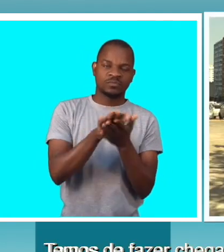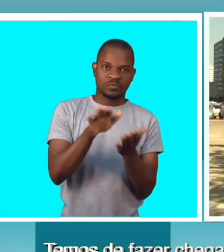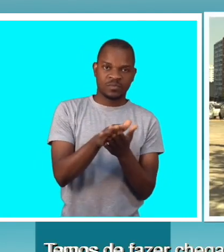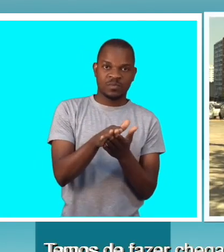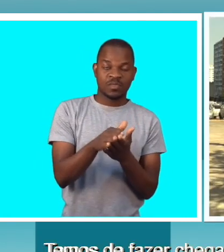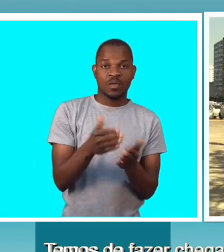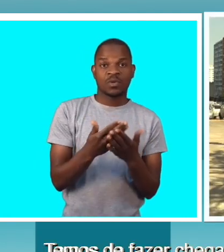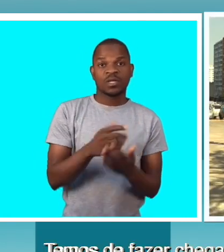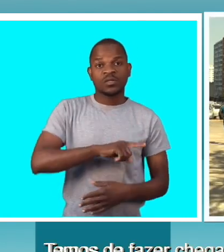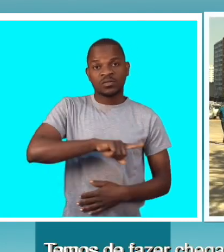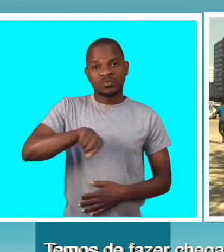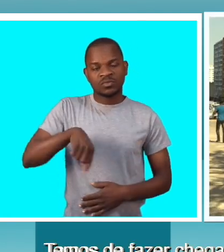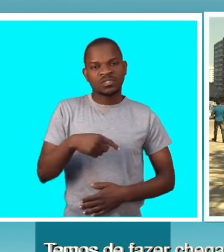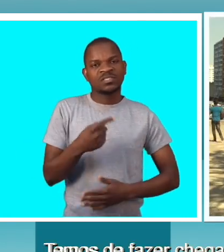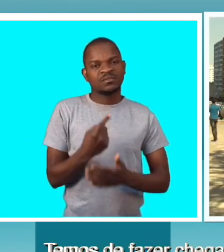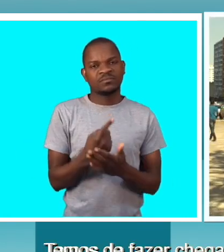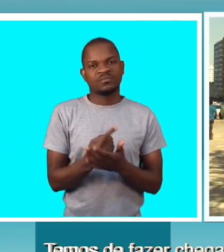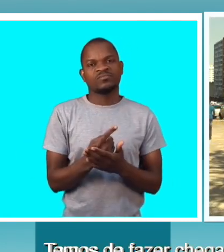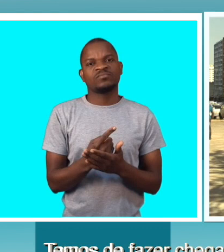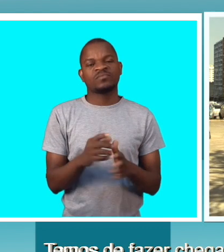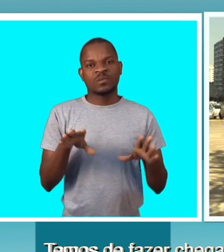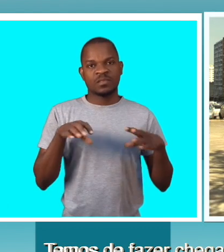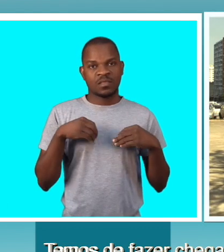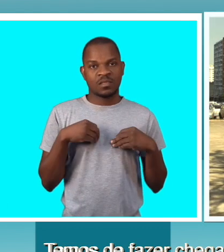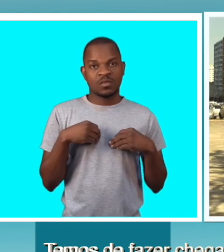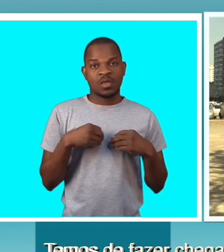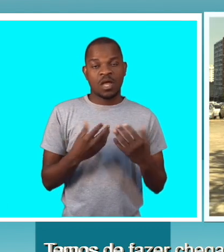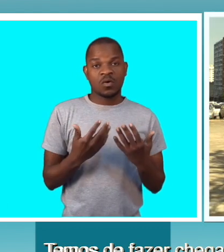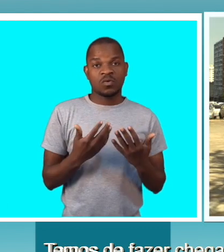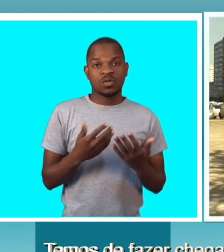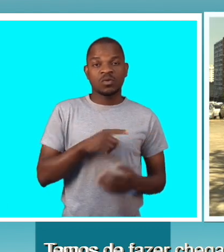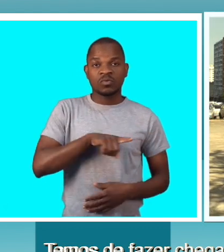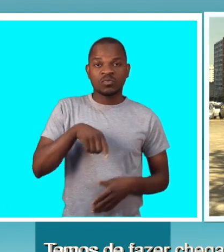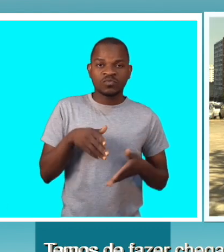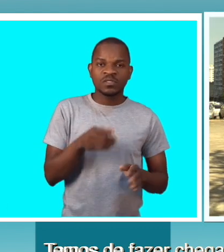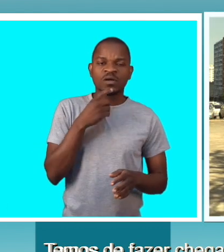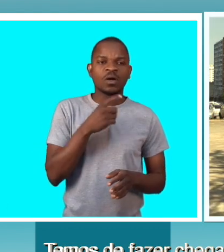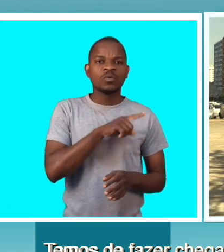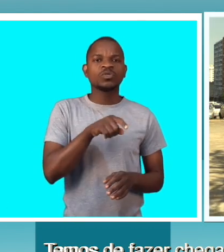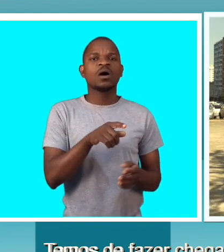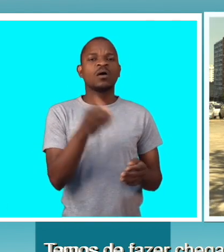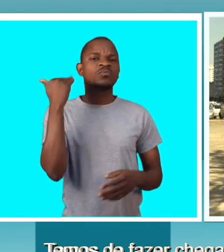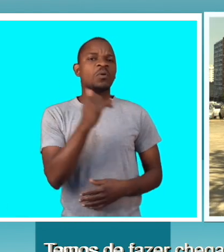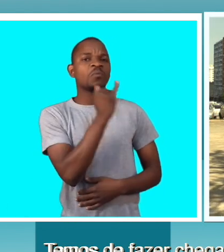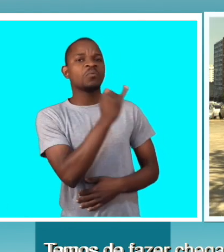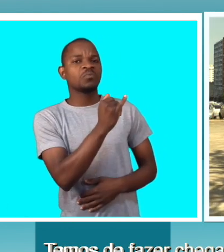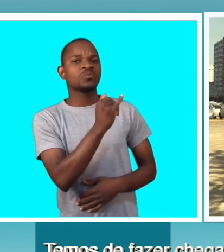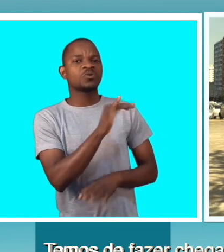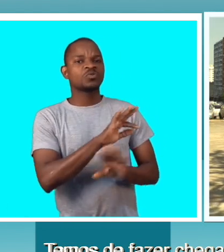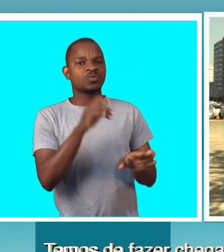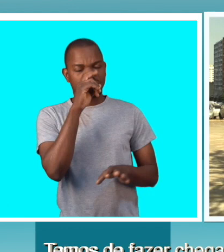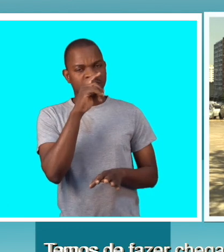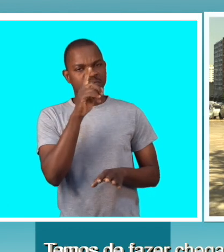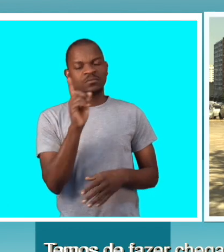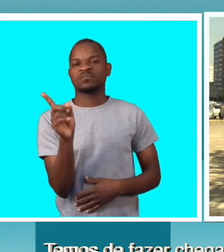Para andar na cidade, nós temos que aceitar para fazer chegar aos nossos filhos agora, que não era proibido por uma casualidade, mas sim era